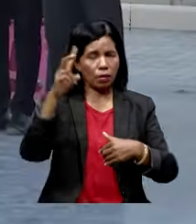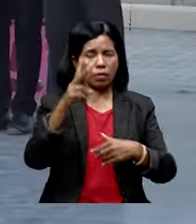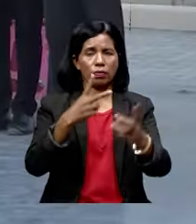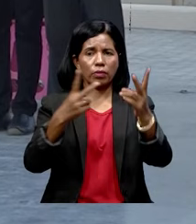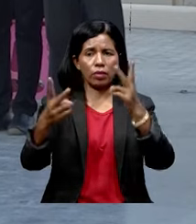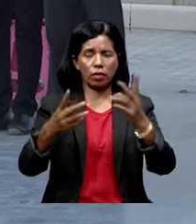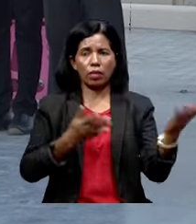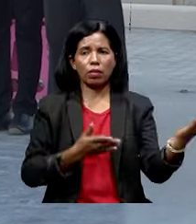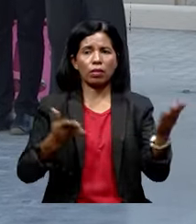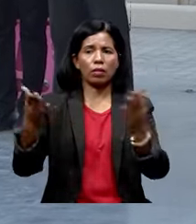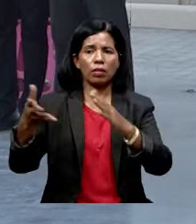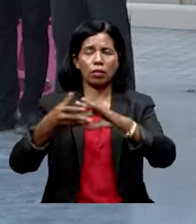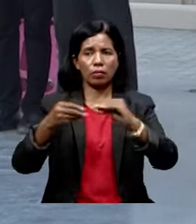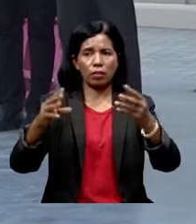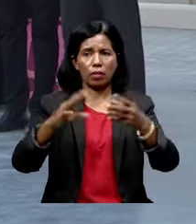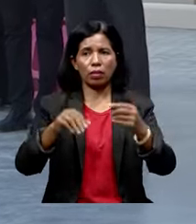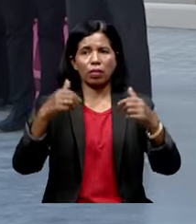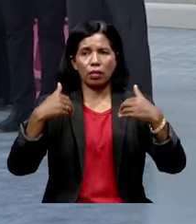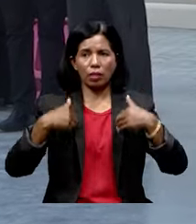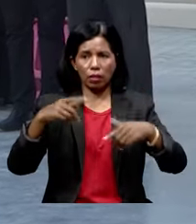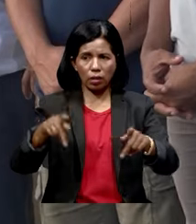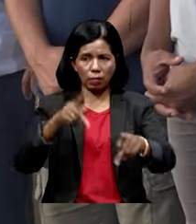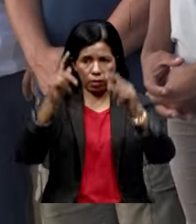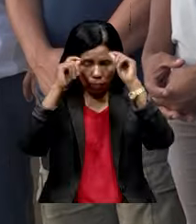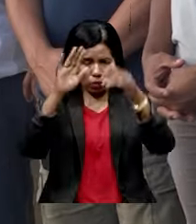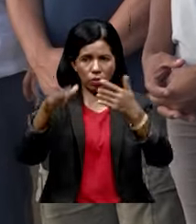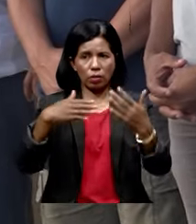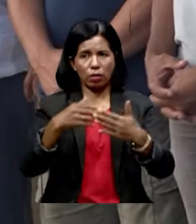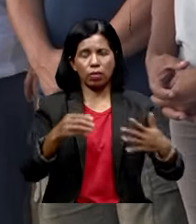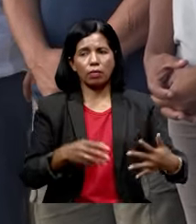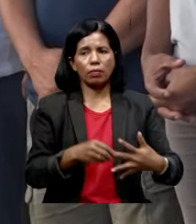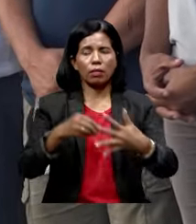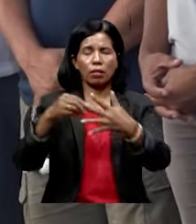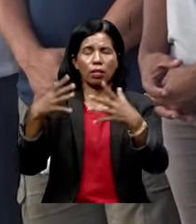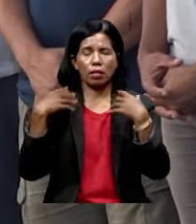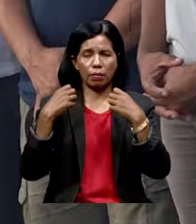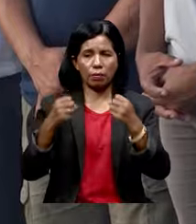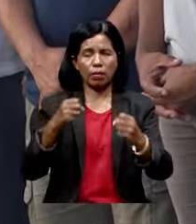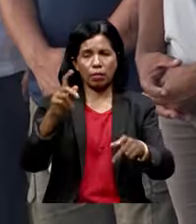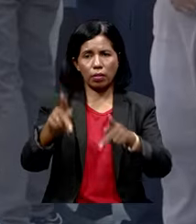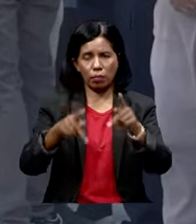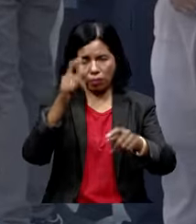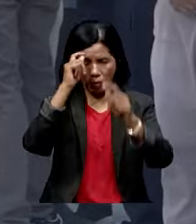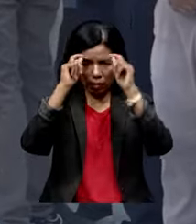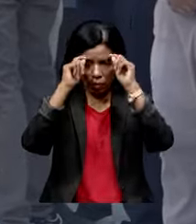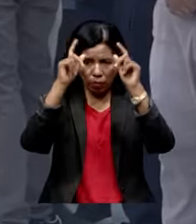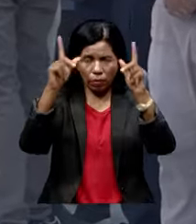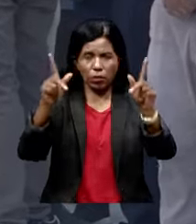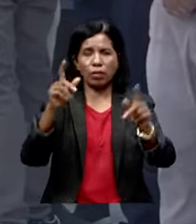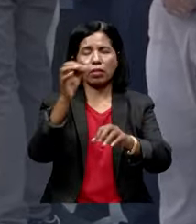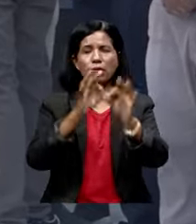Lore Esperança, no Hametin Mentalidade Timoruan Siranian, Liu Hametin Liutan Timoruan Siranian Fier Hanesan